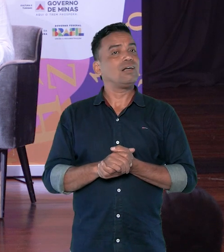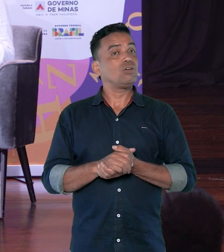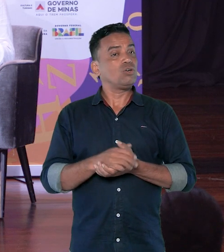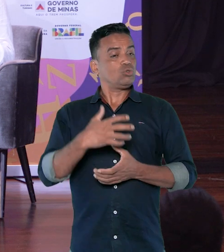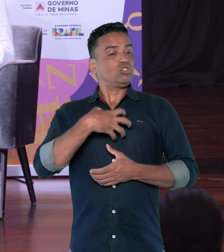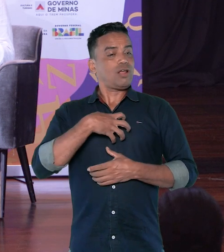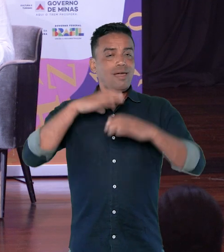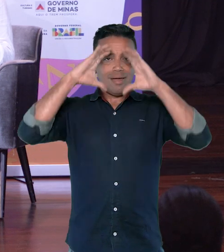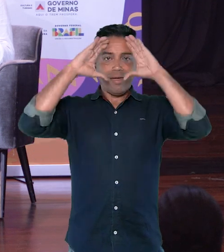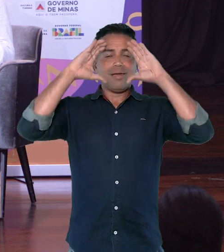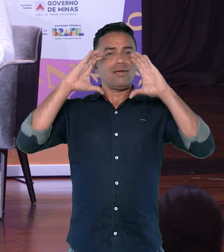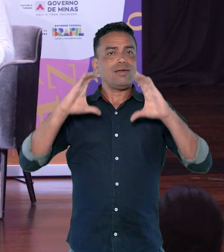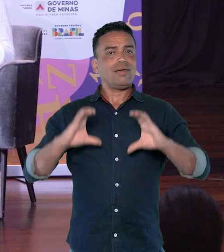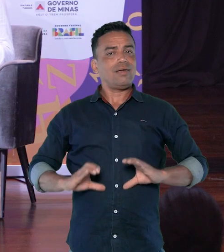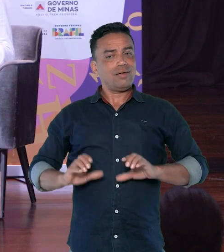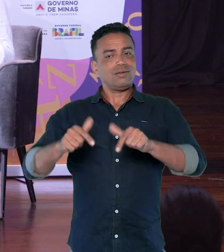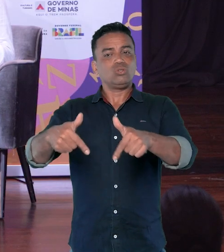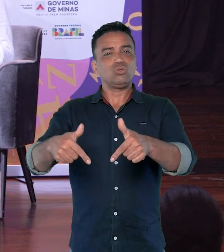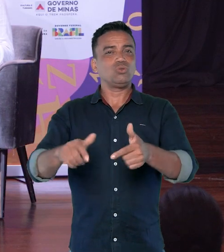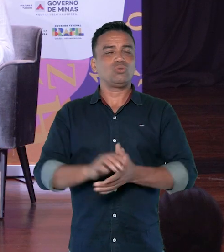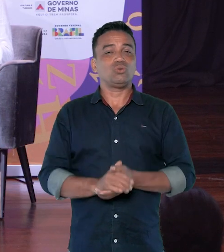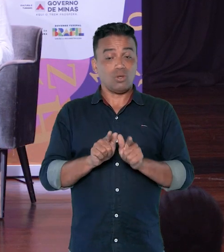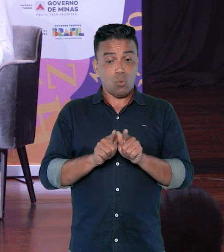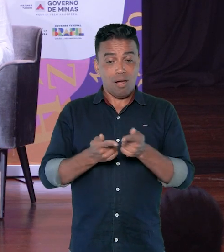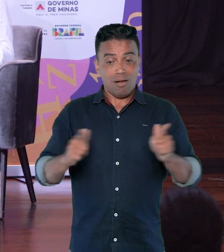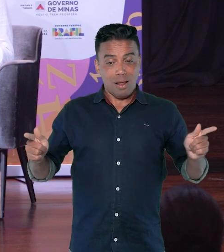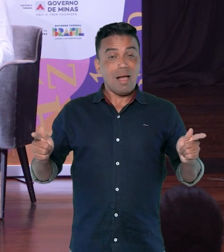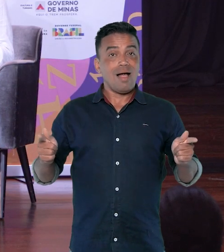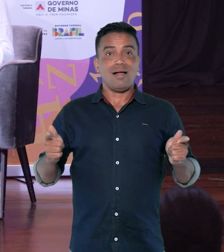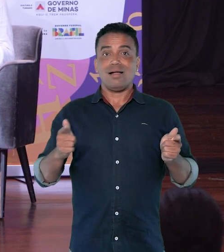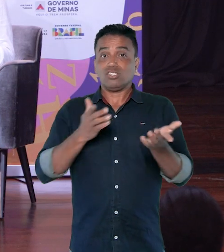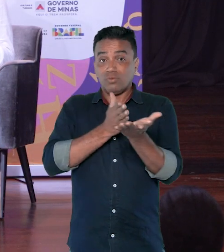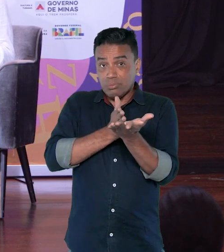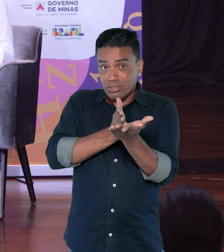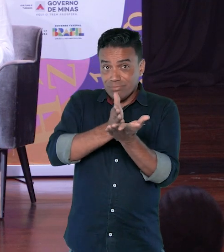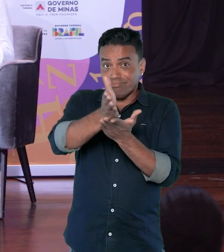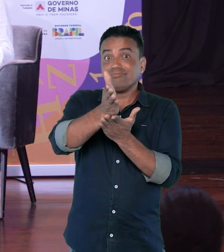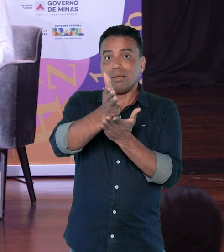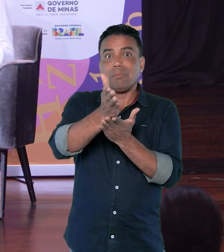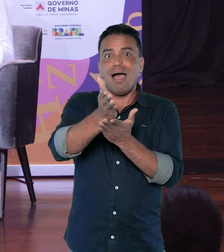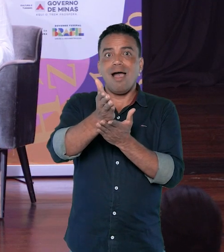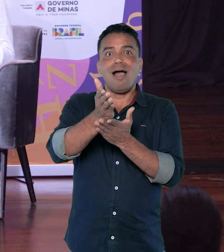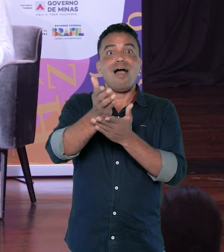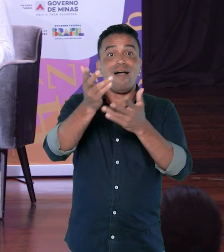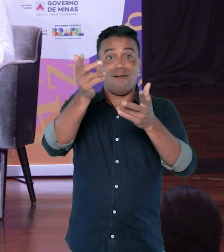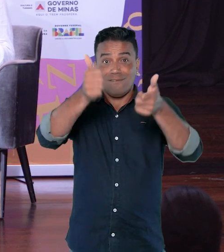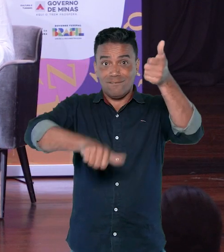conduta, né, sei lá, uma gramática acadêmica que você precisa seguir, né, para ser validado.